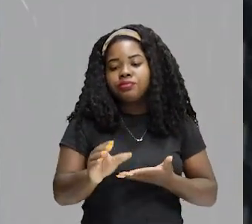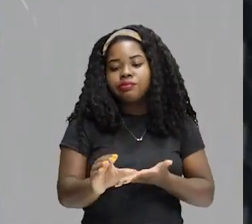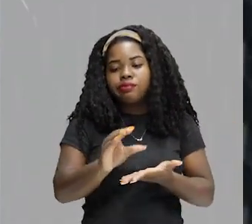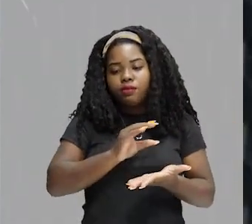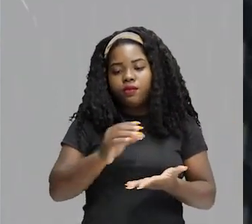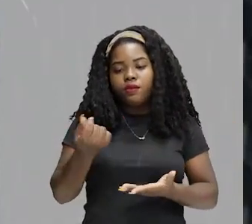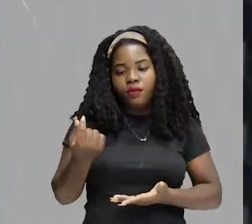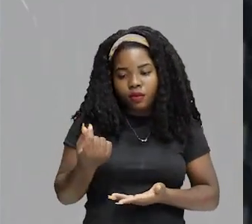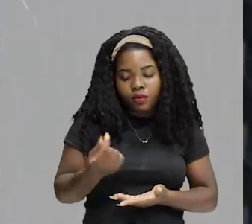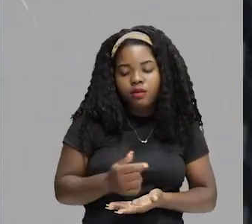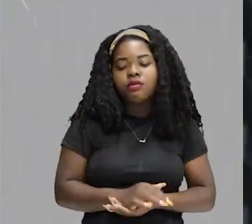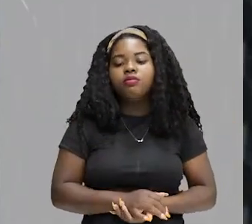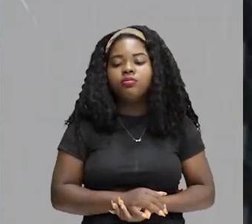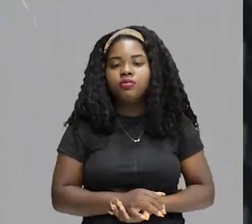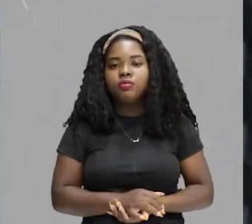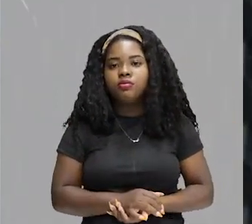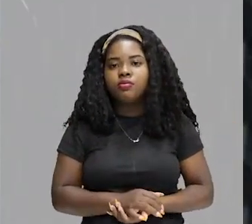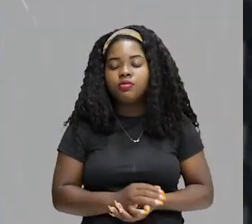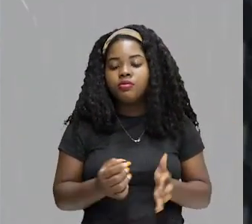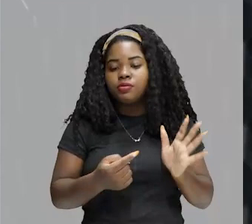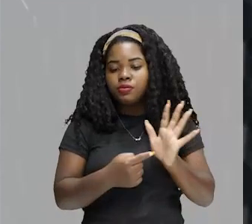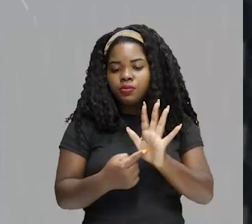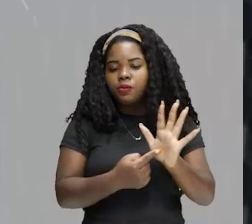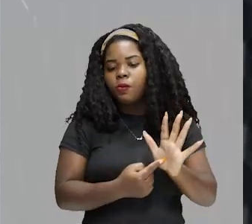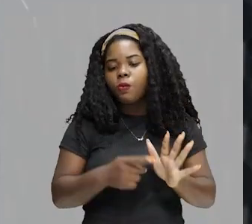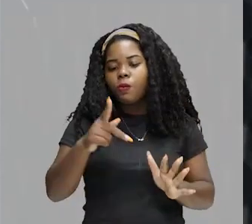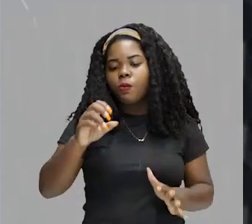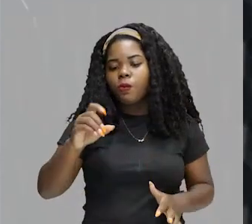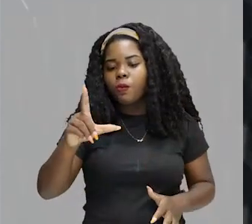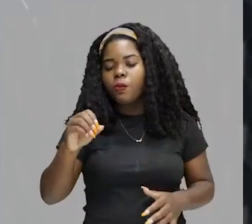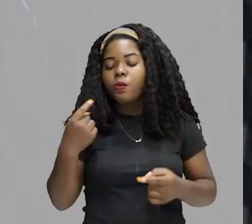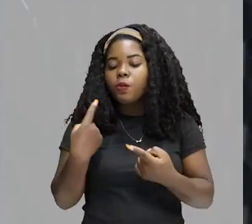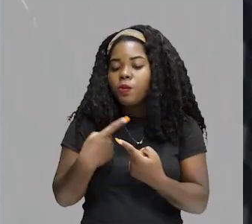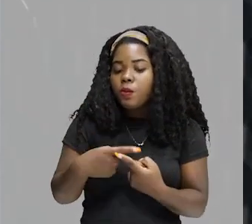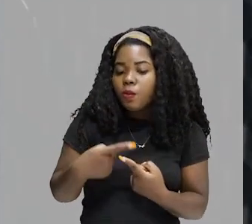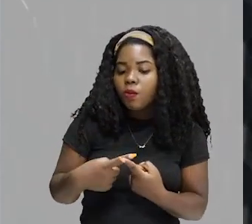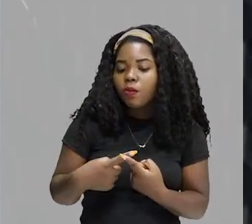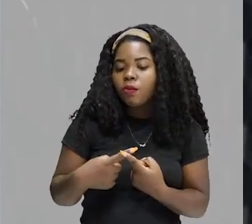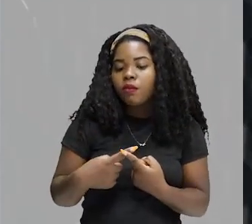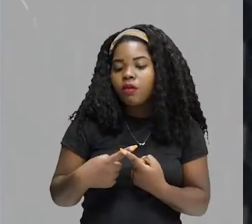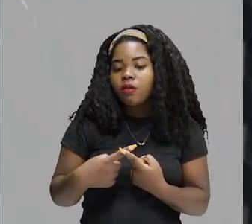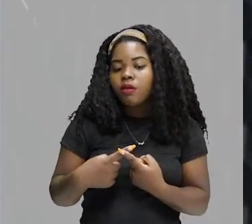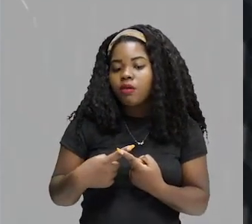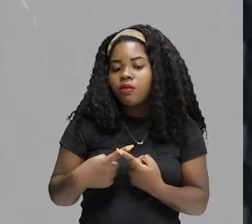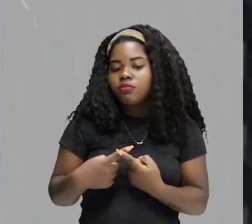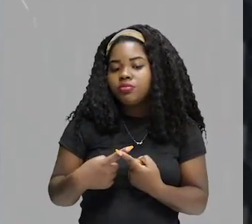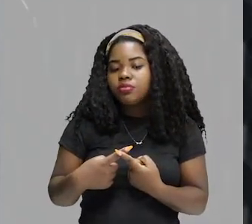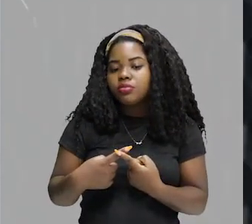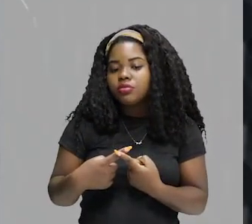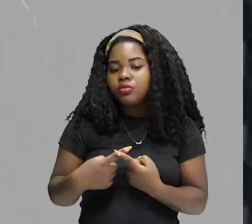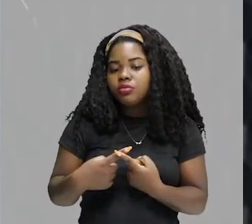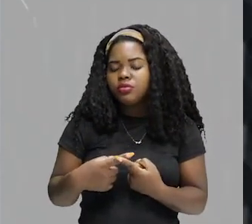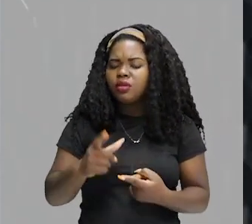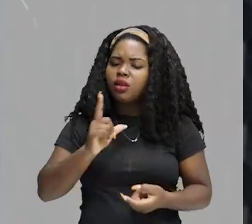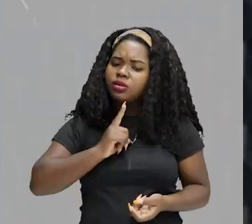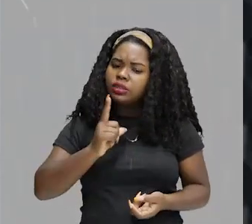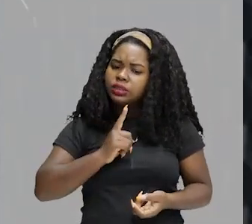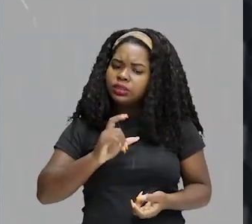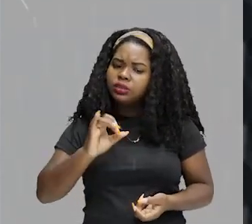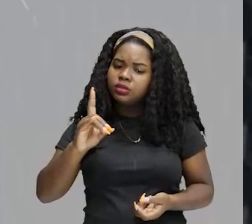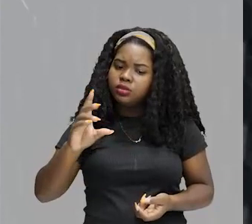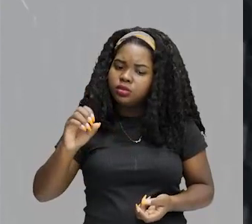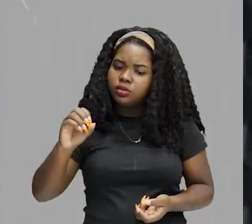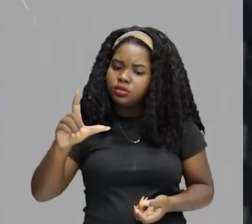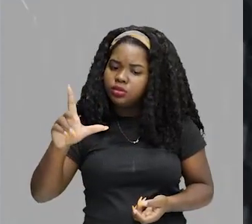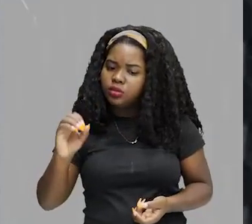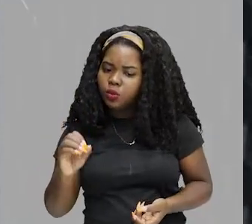ter o retorno. Eu vou apresentar o polo aquático porque eu vou ter audiência. Eu tenho um ídolo aqui